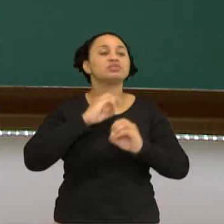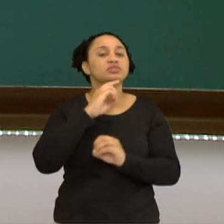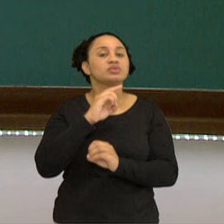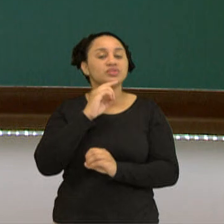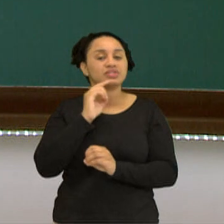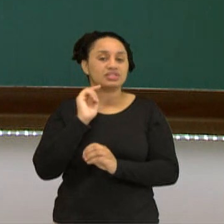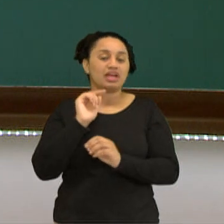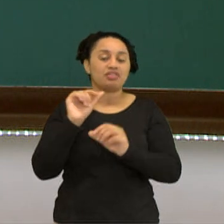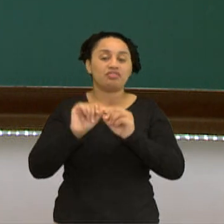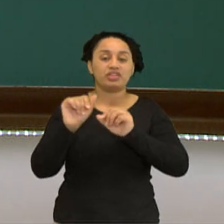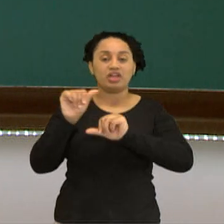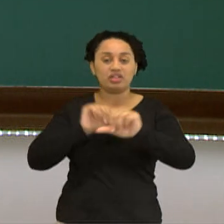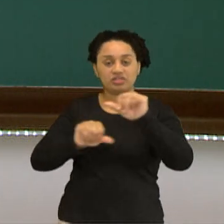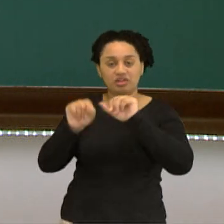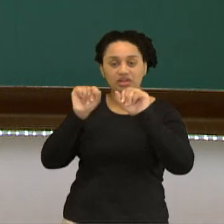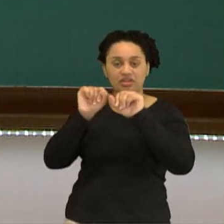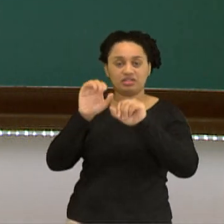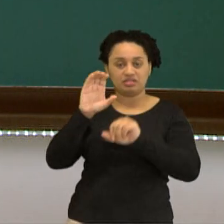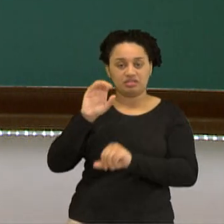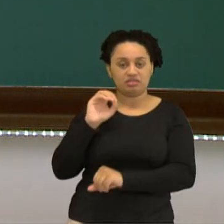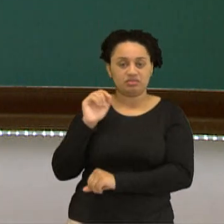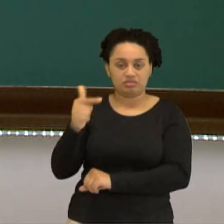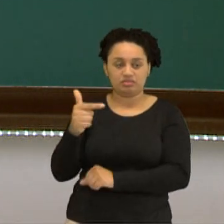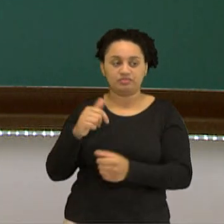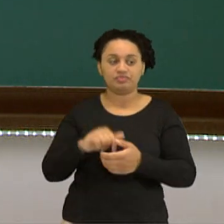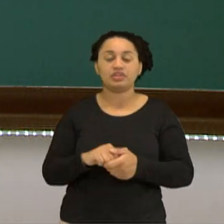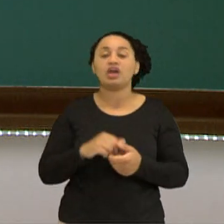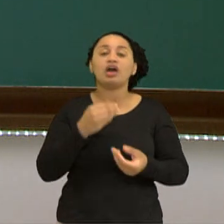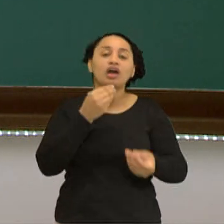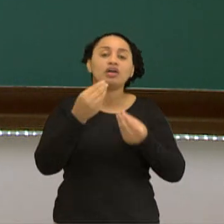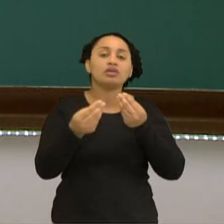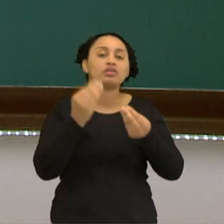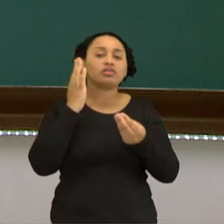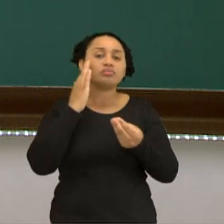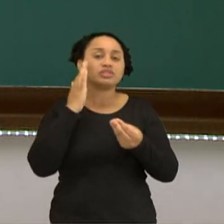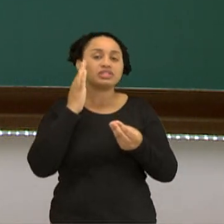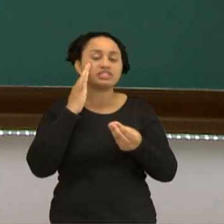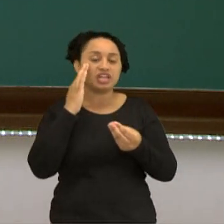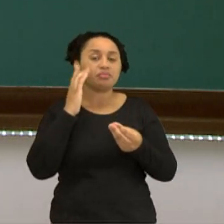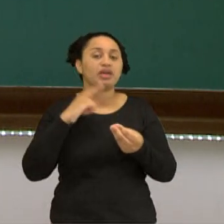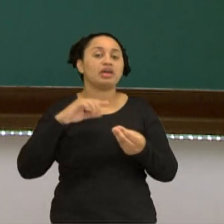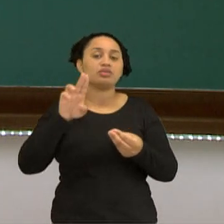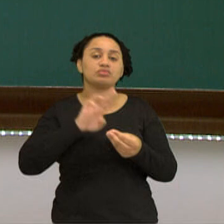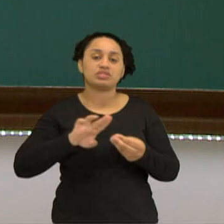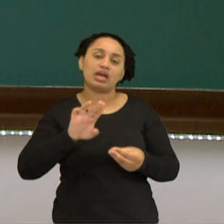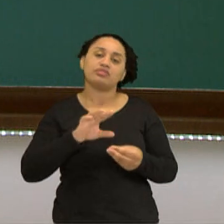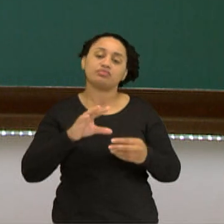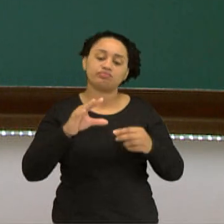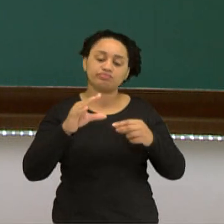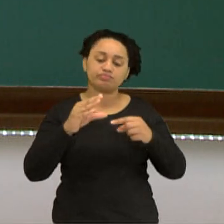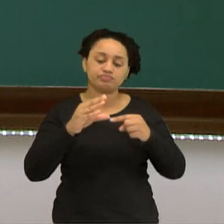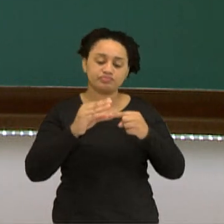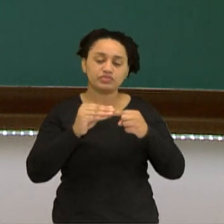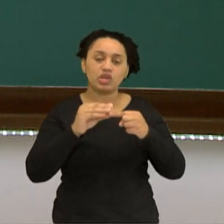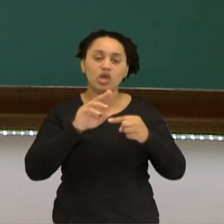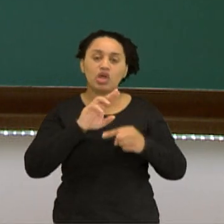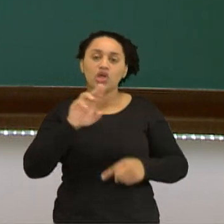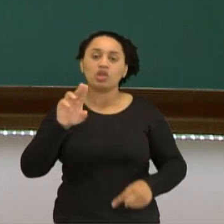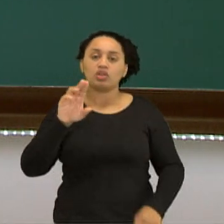adequadamente fazer a troca pelo gás carbônico. E isso é medido através de um aparelhinho, a qual nós chamamos de